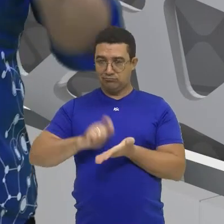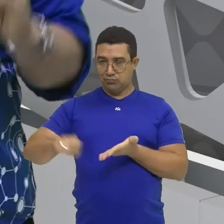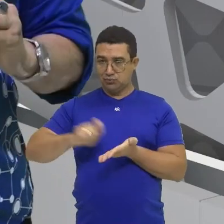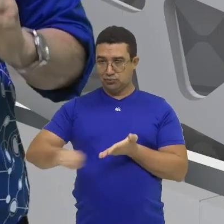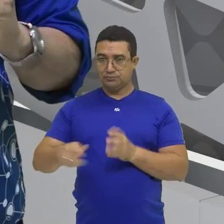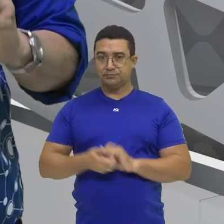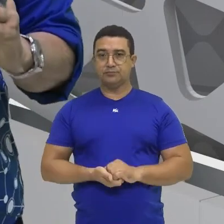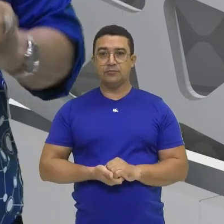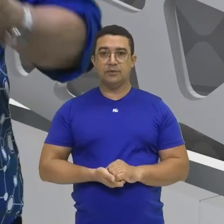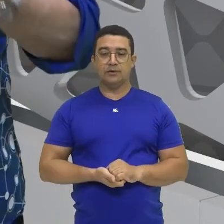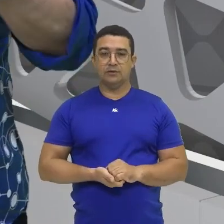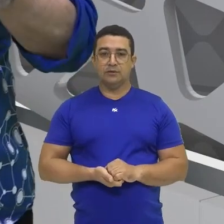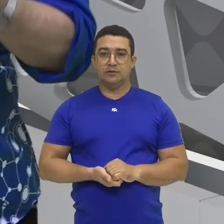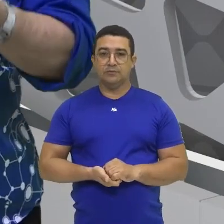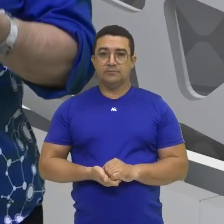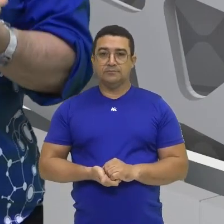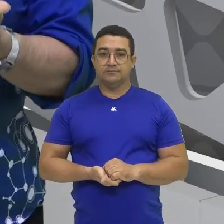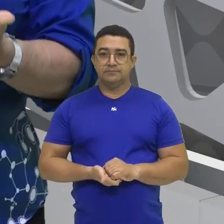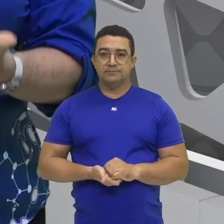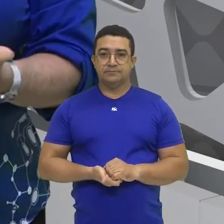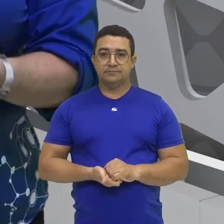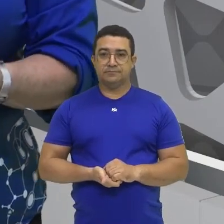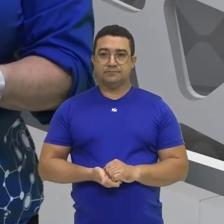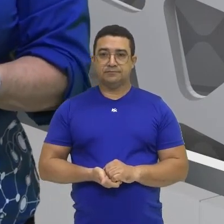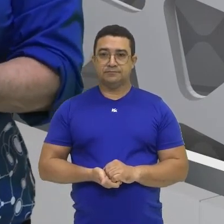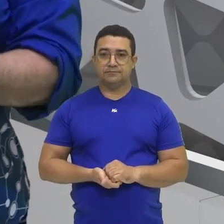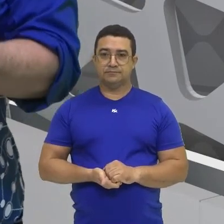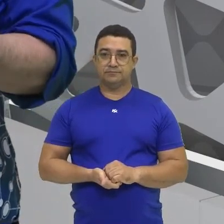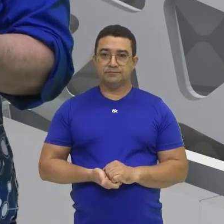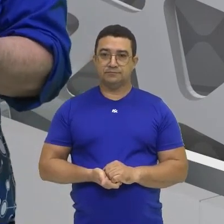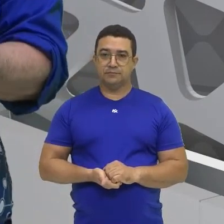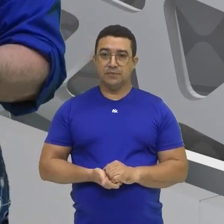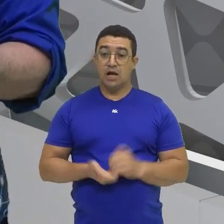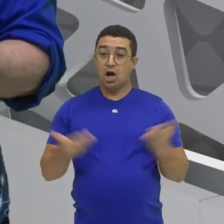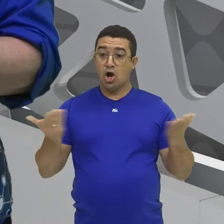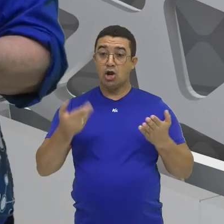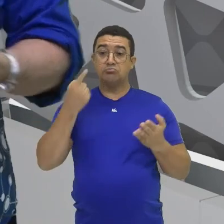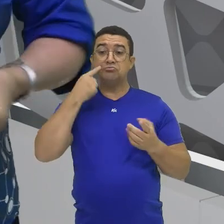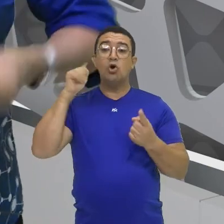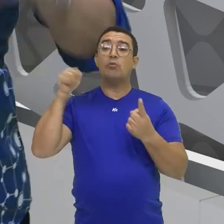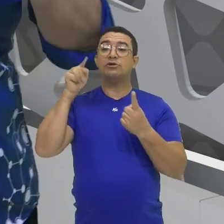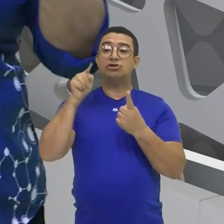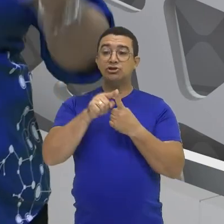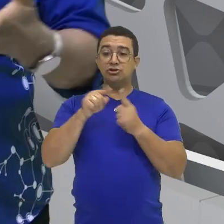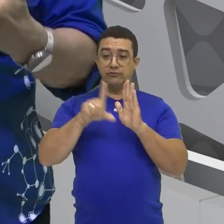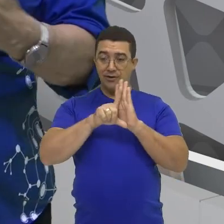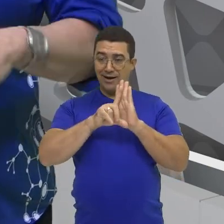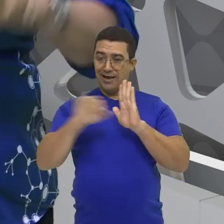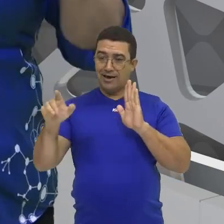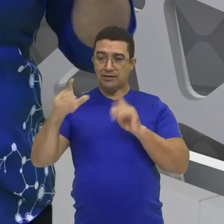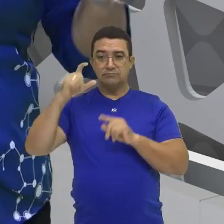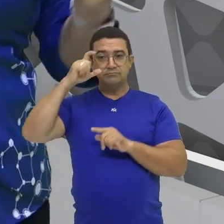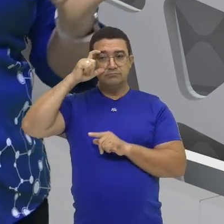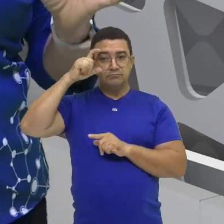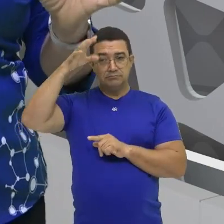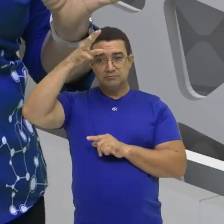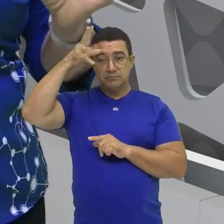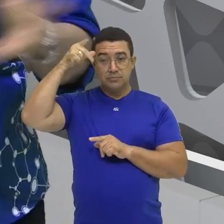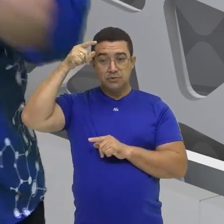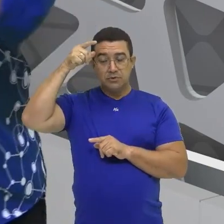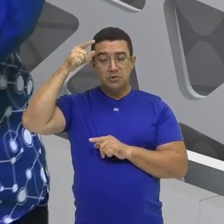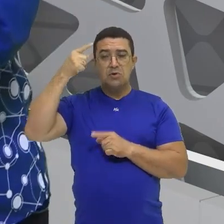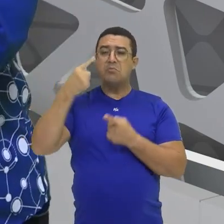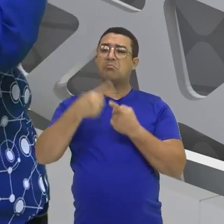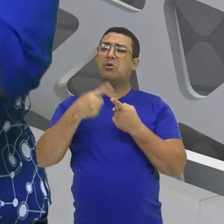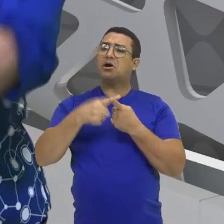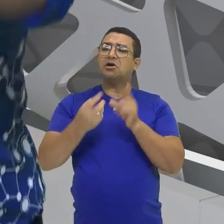nós vamos conhecer o objetivo, né, da Lei Maria da Penha. Por que ela foi criada? Você já entendeu a história,